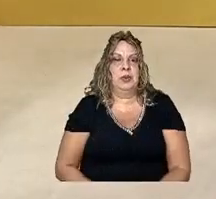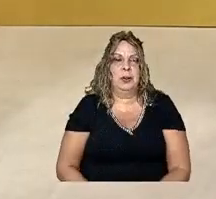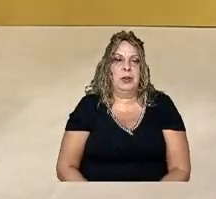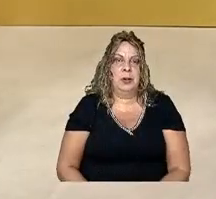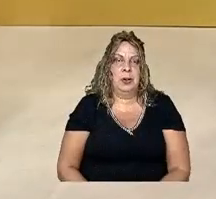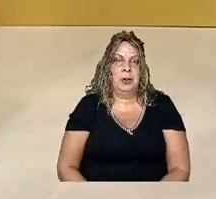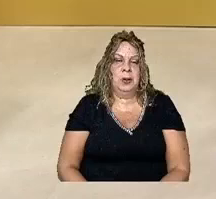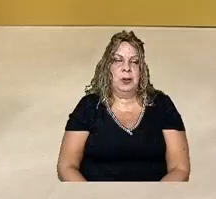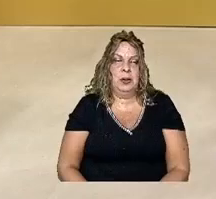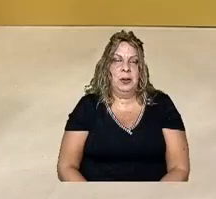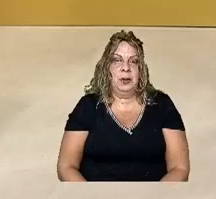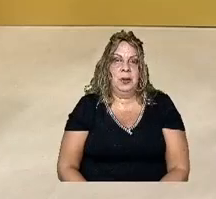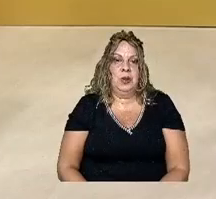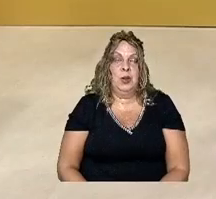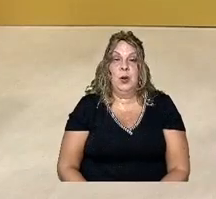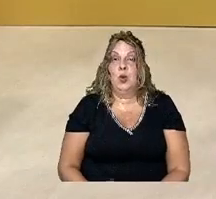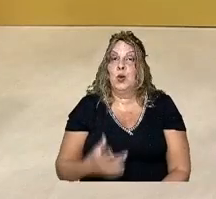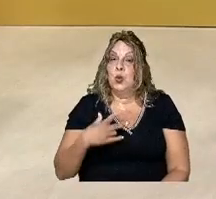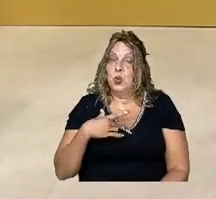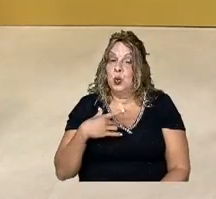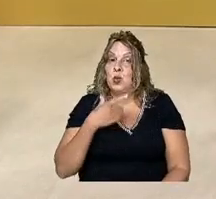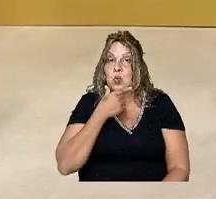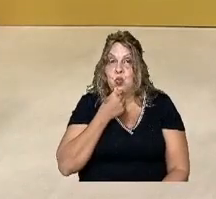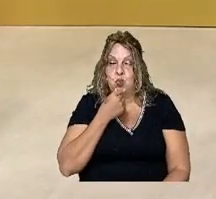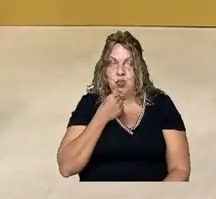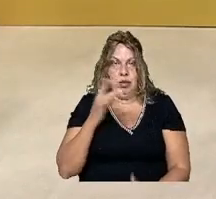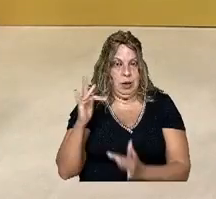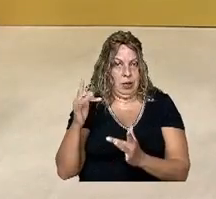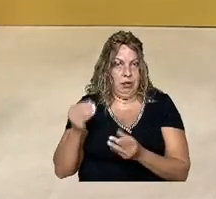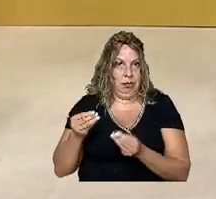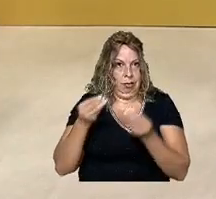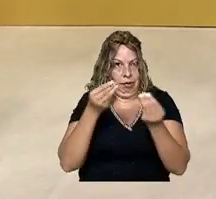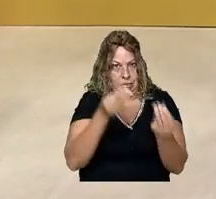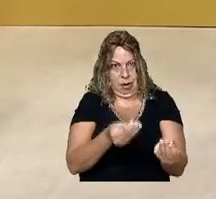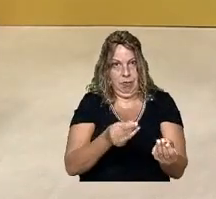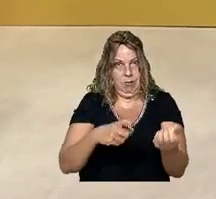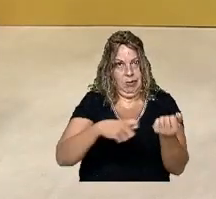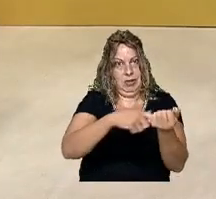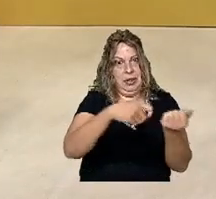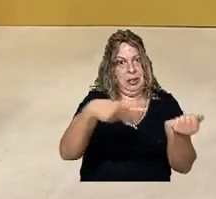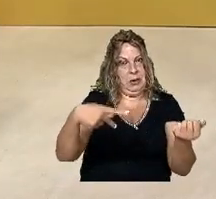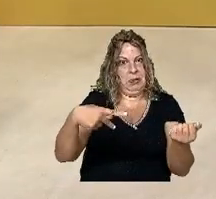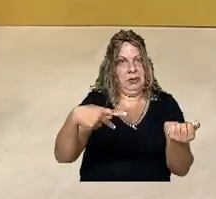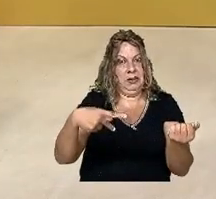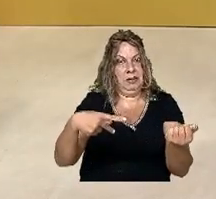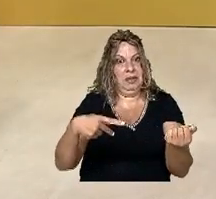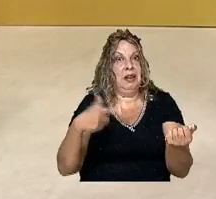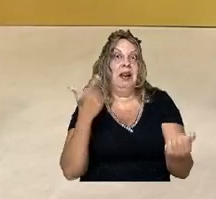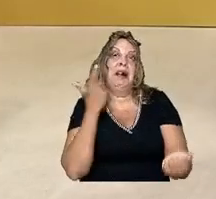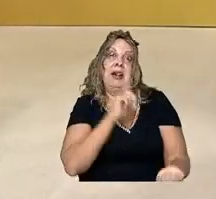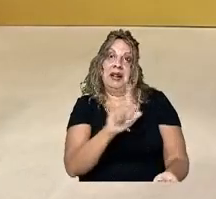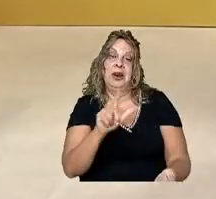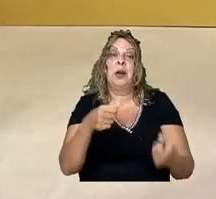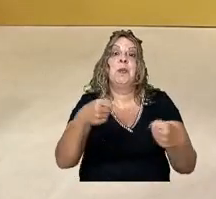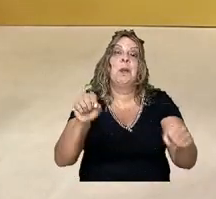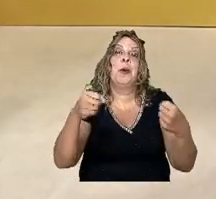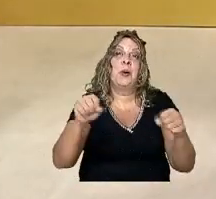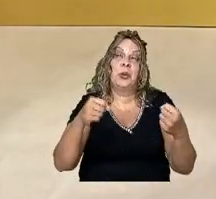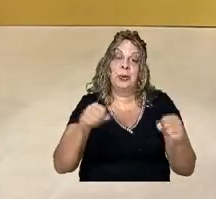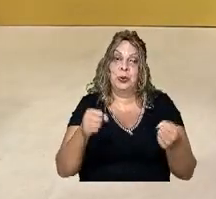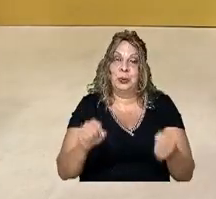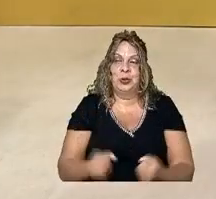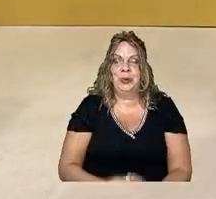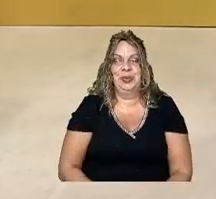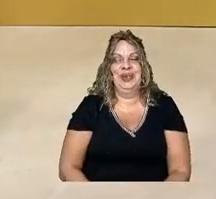lá da nossa querida comprou um título, presenteou pra olha ela. Olha aí! E o resultado desse presente, ela levou uma moto Honda CG